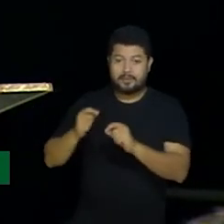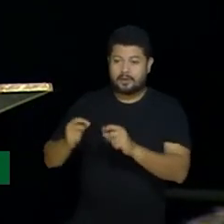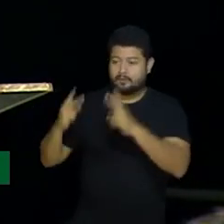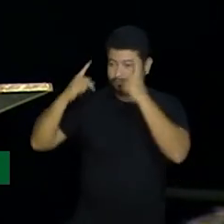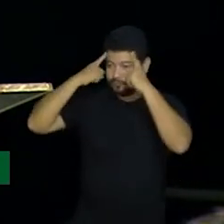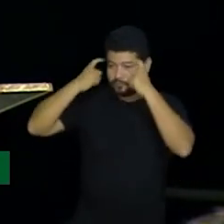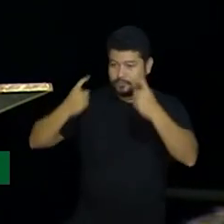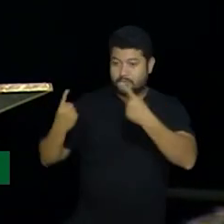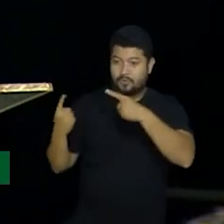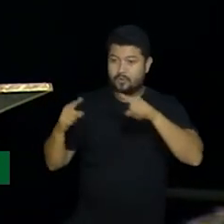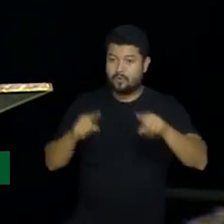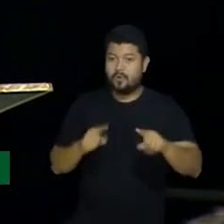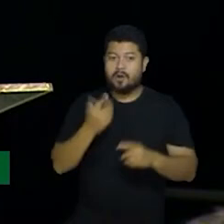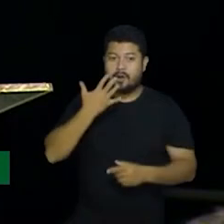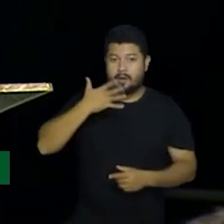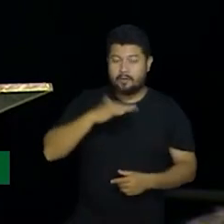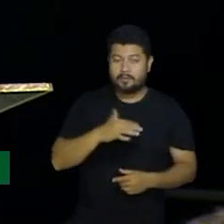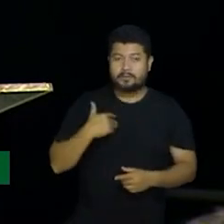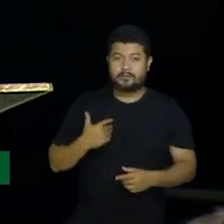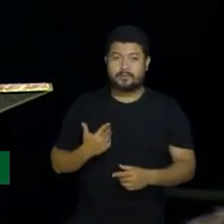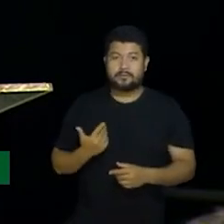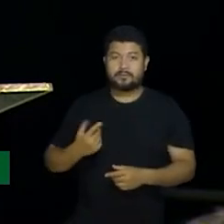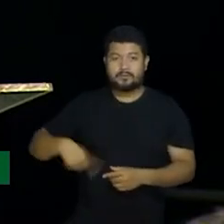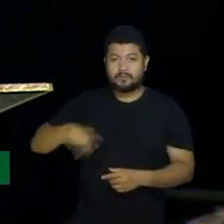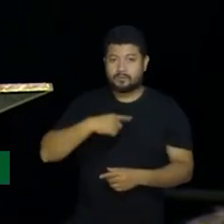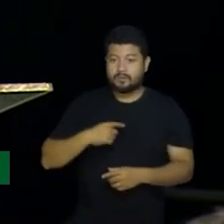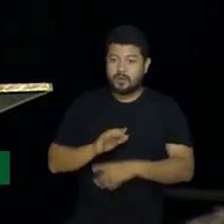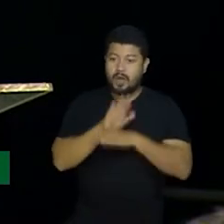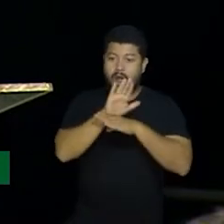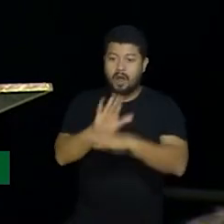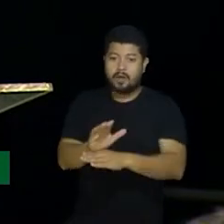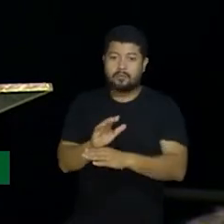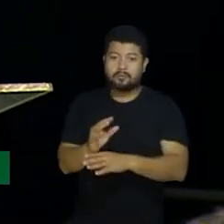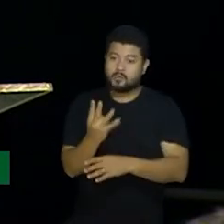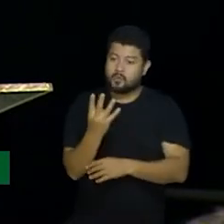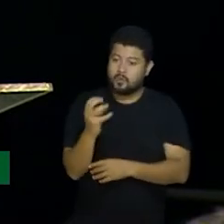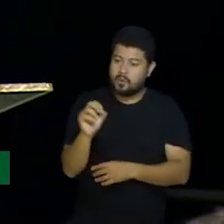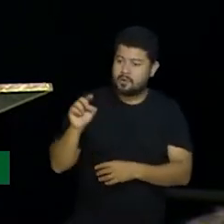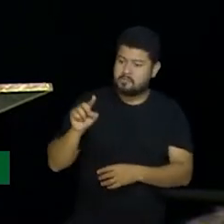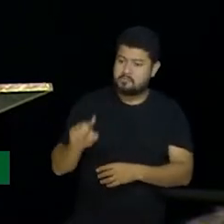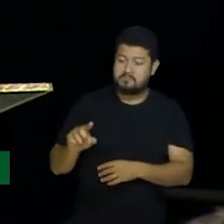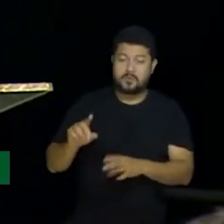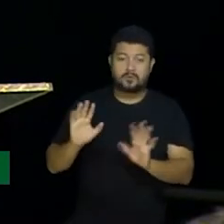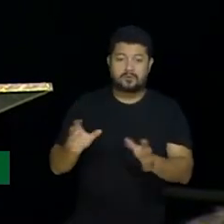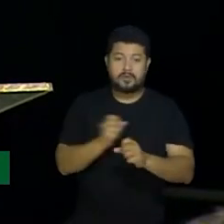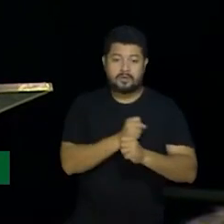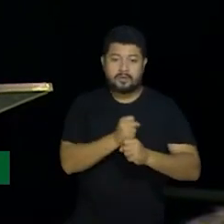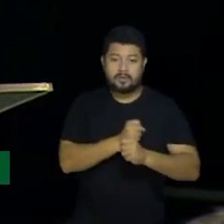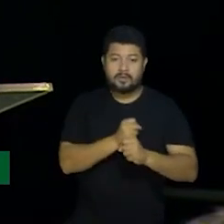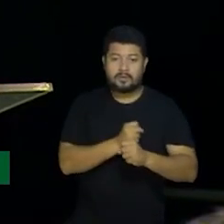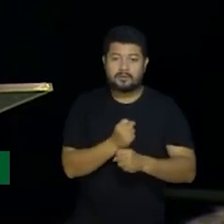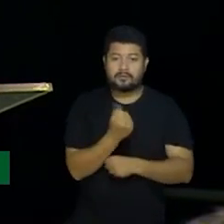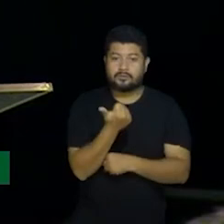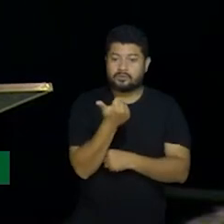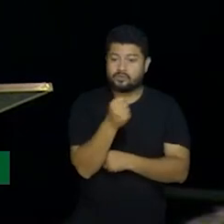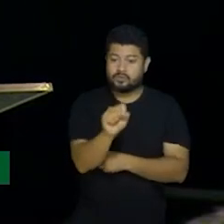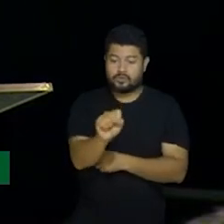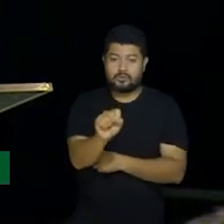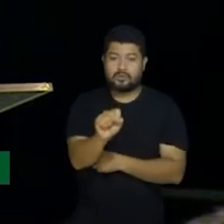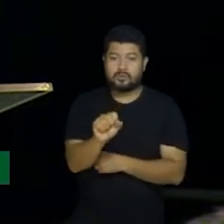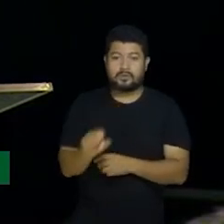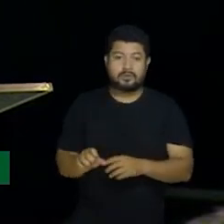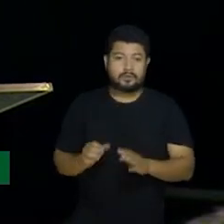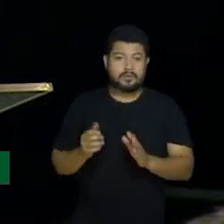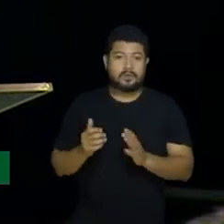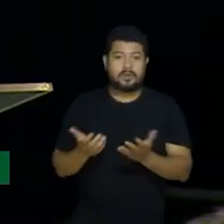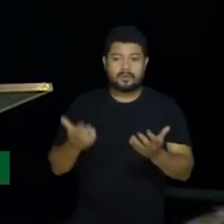um impacto indireto de mais de 40 mil pessoas ao longo desses 18 anos, agradecemos a